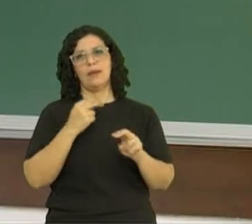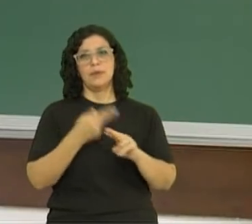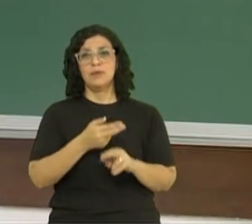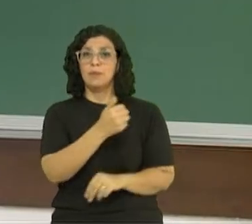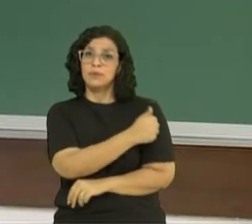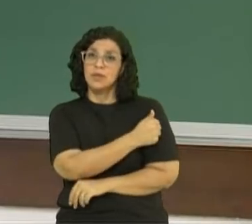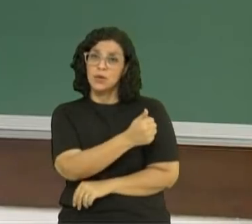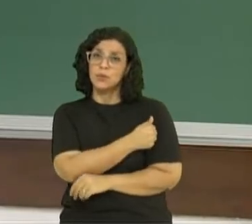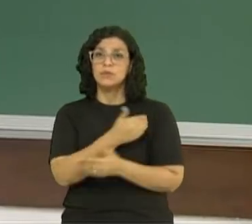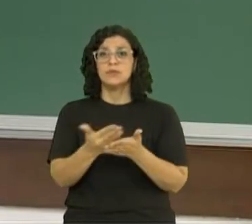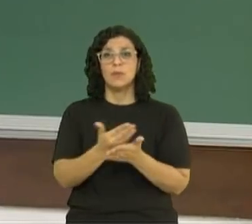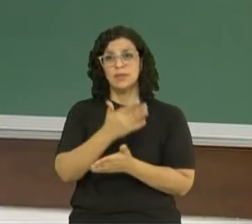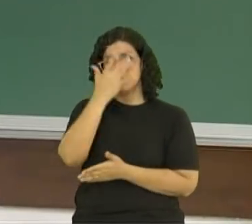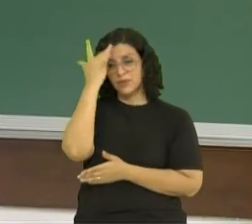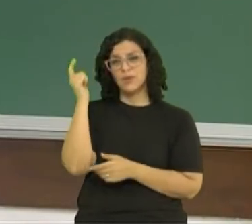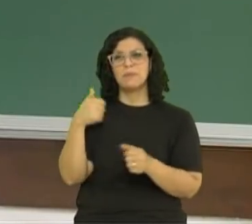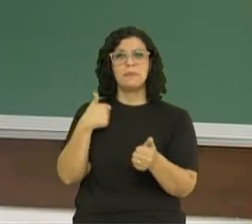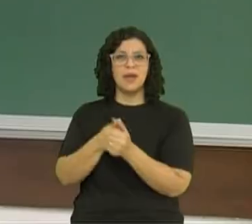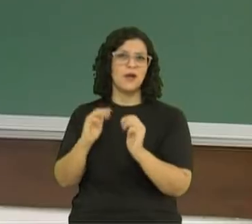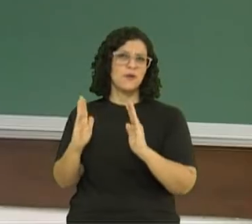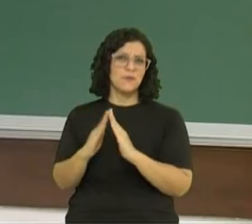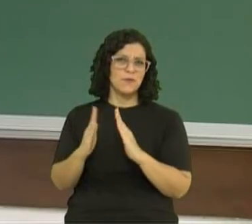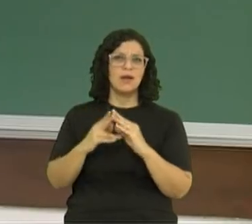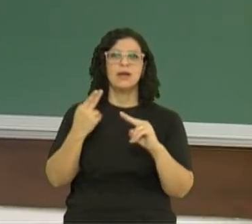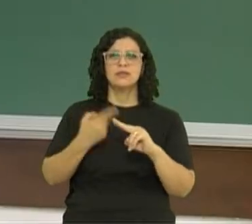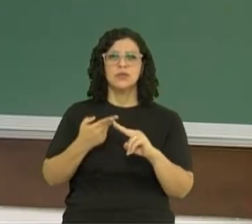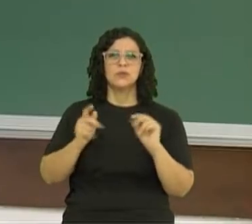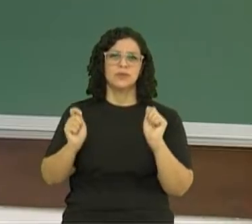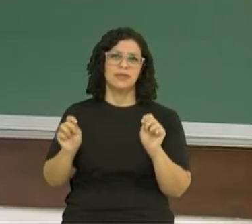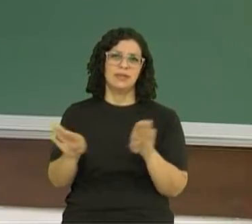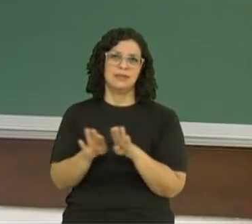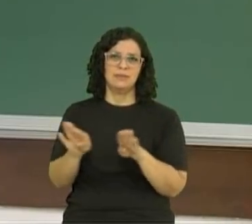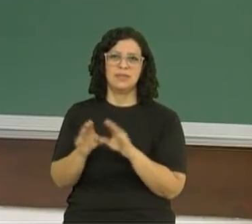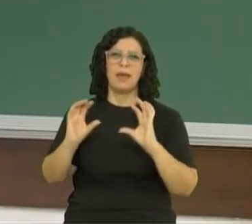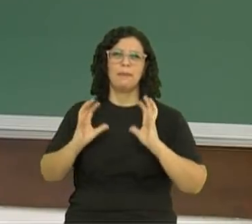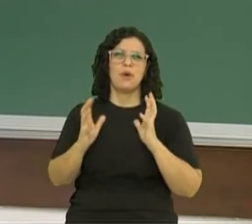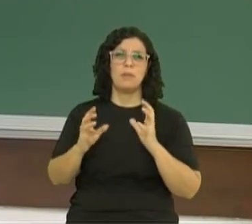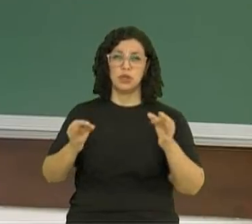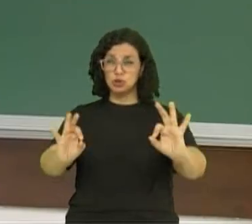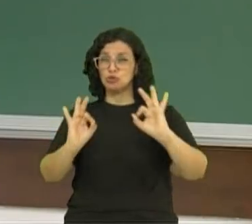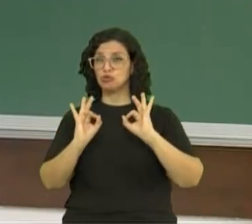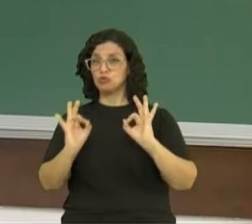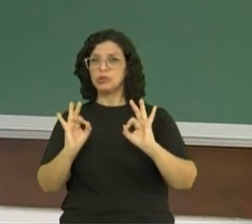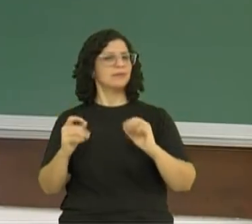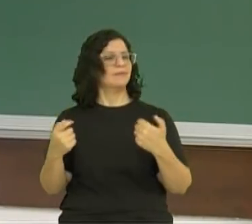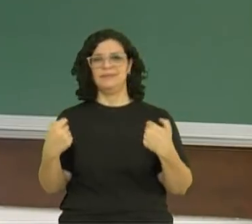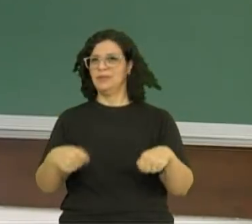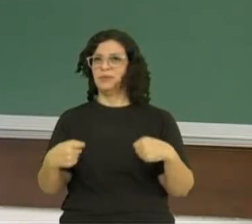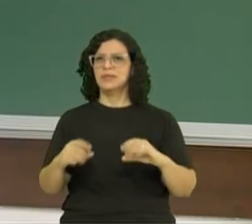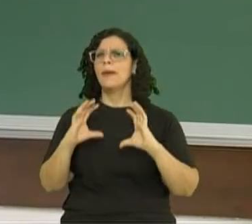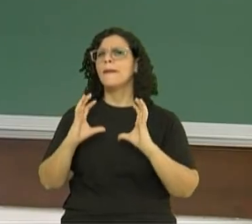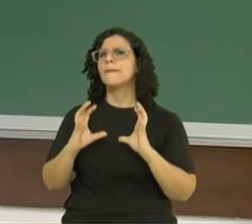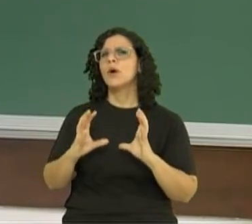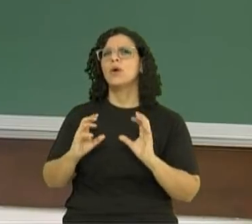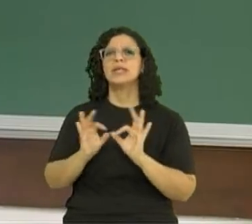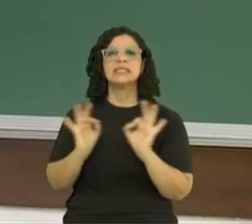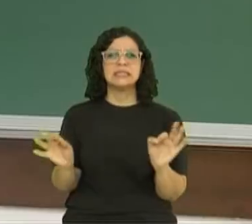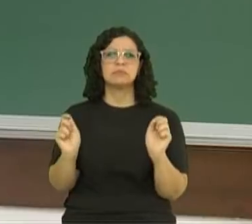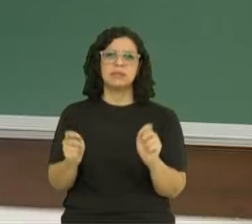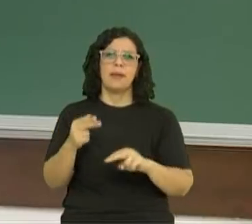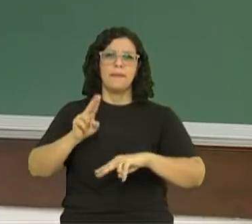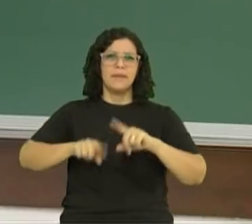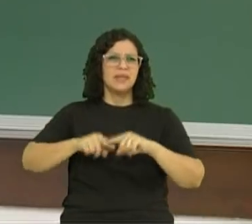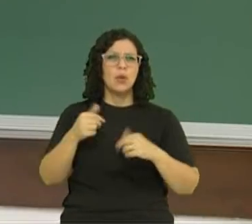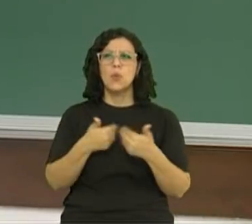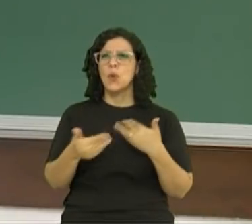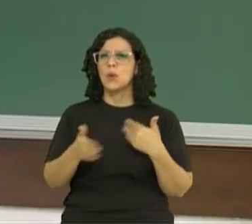alunos, né, por você, já jogou também, né, nas várzeas, né, então a bola não precisa ser a top de mercado, então qualquer material,